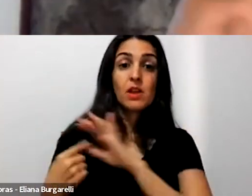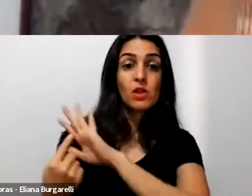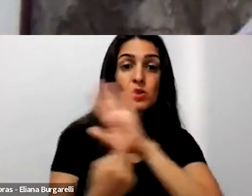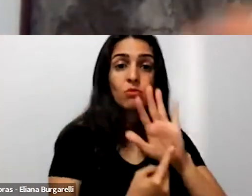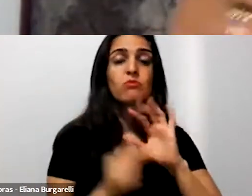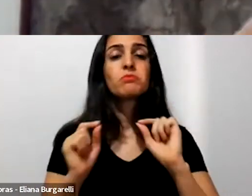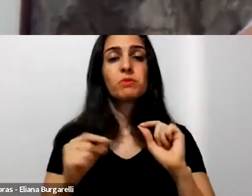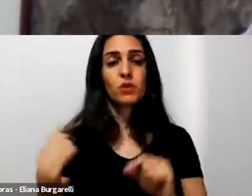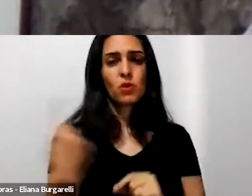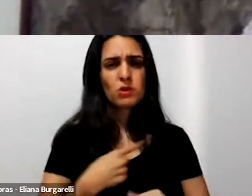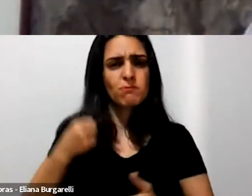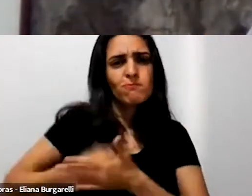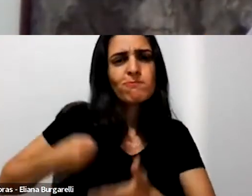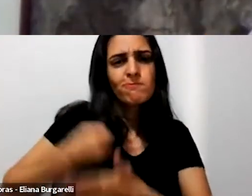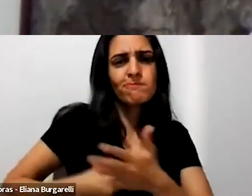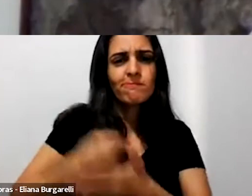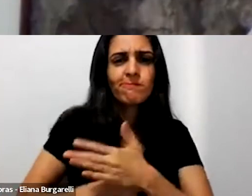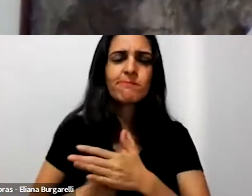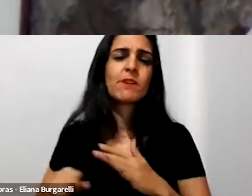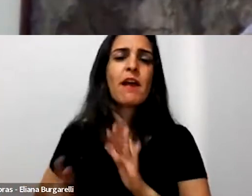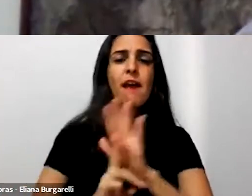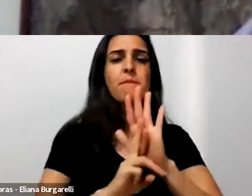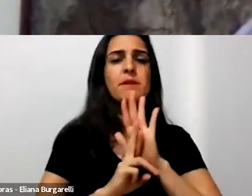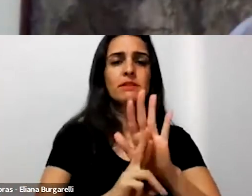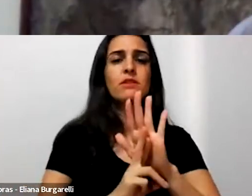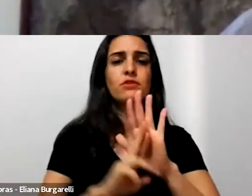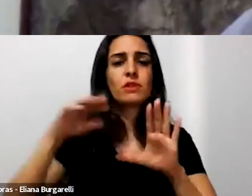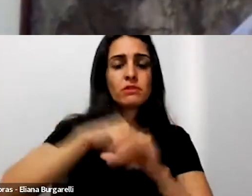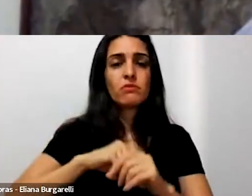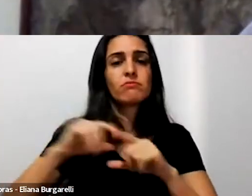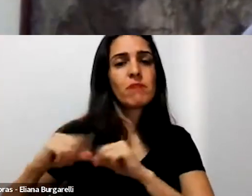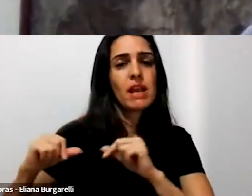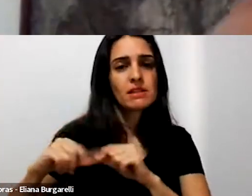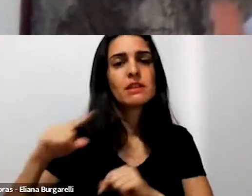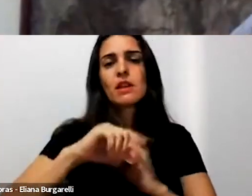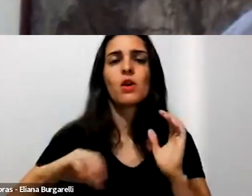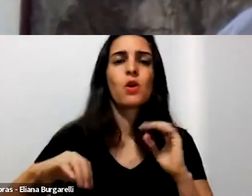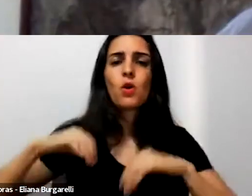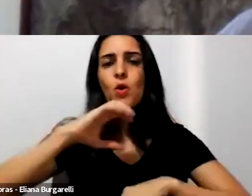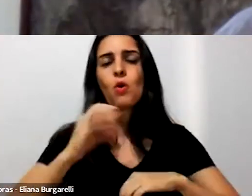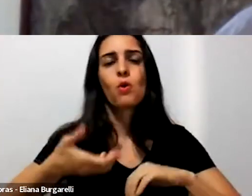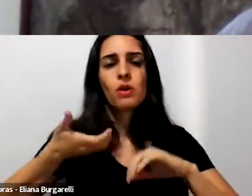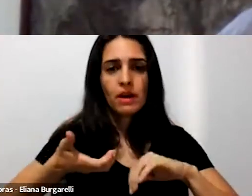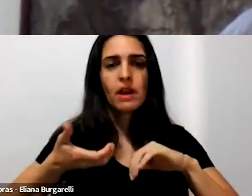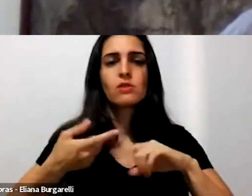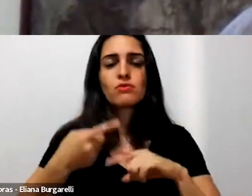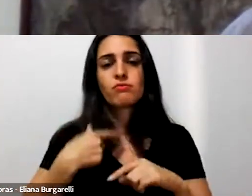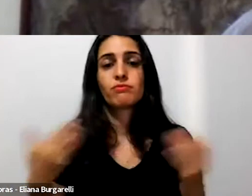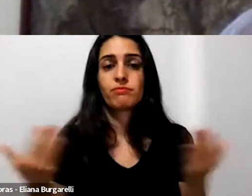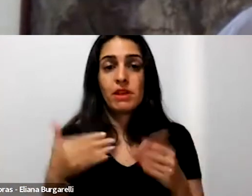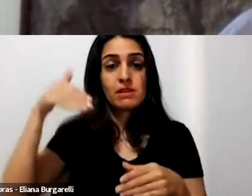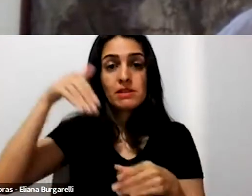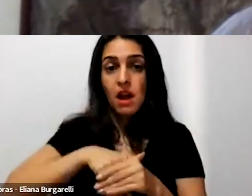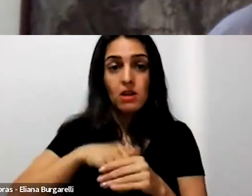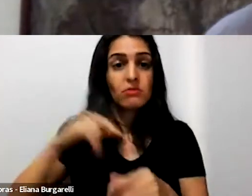representatividade política dessa agenda no Congresso Nacional, dá a dimensão, na minha opinião, da importância da eleição este ano e do